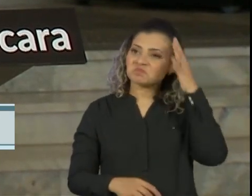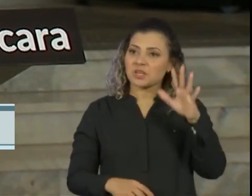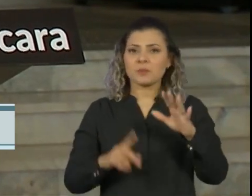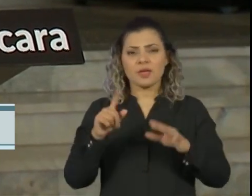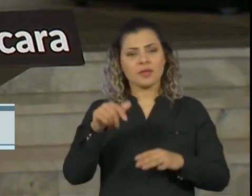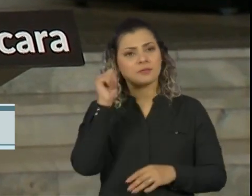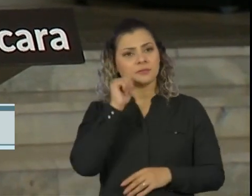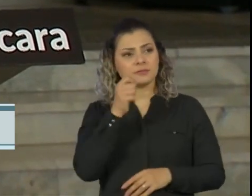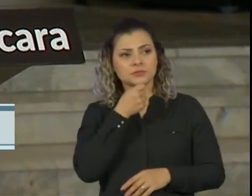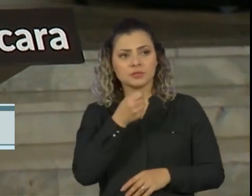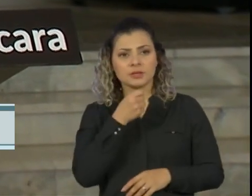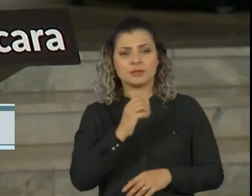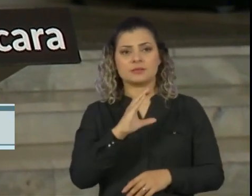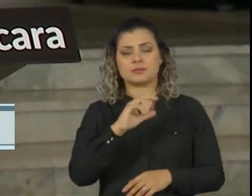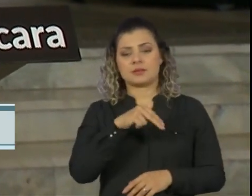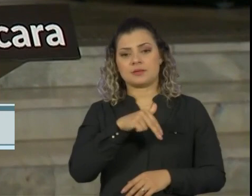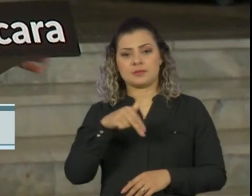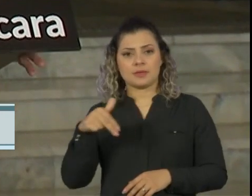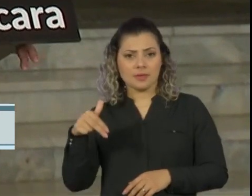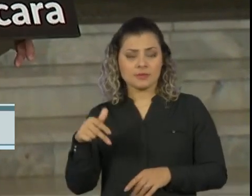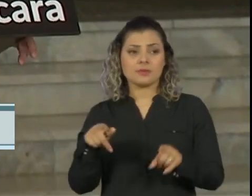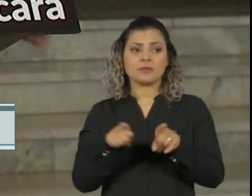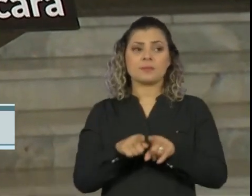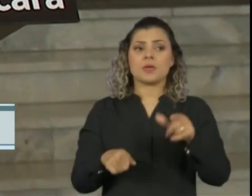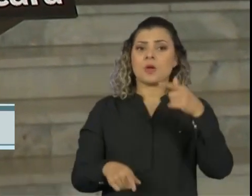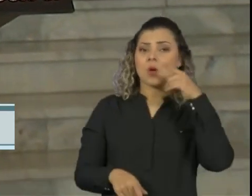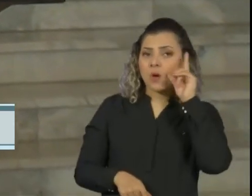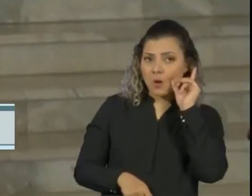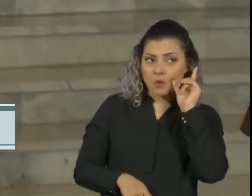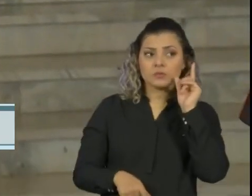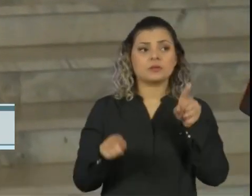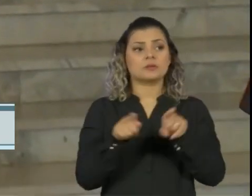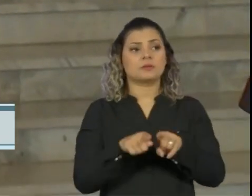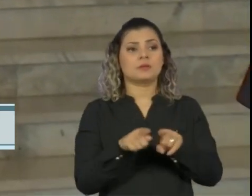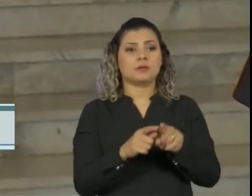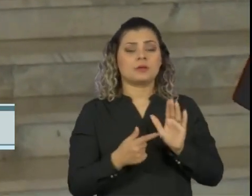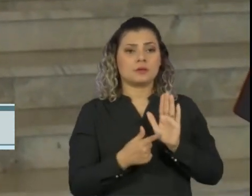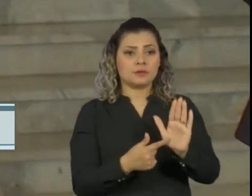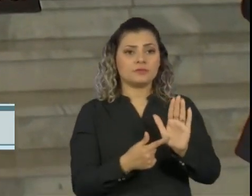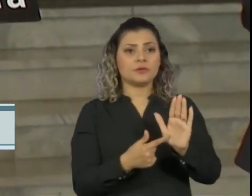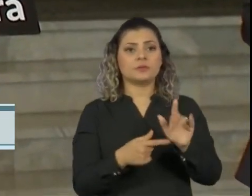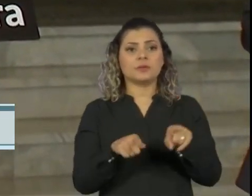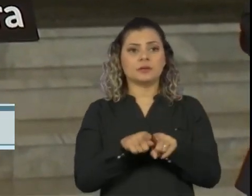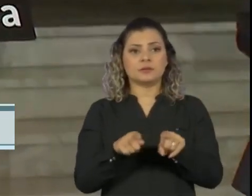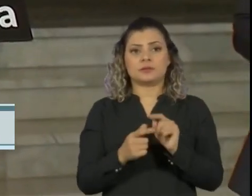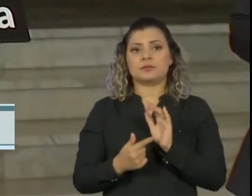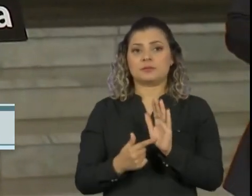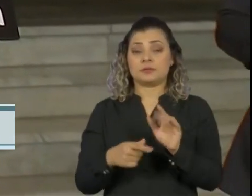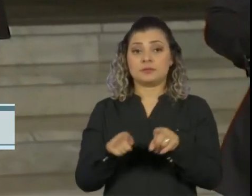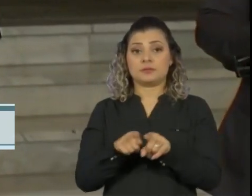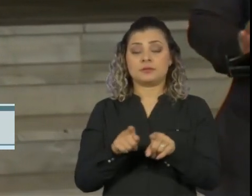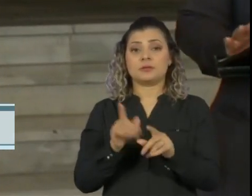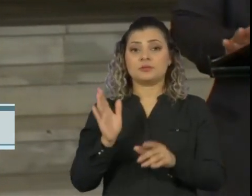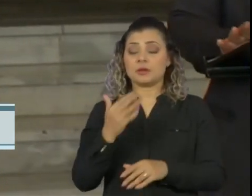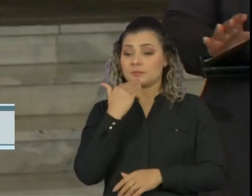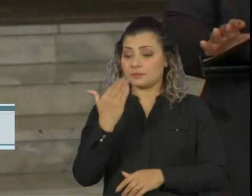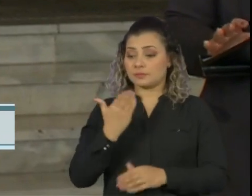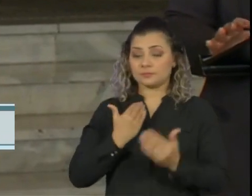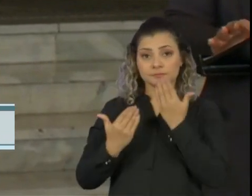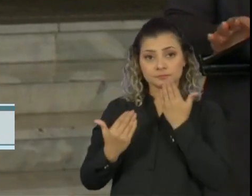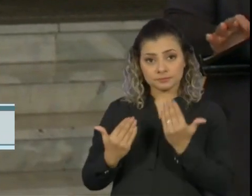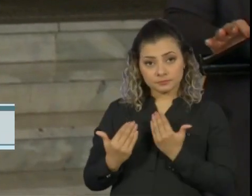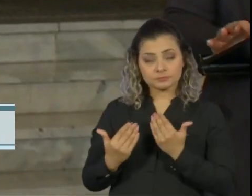jornalista Roberta, da CNN, e ontem pelo William, da Globo News, em que pediam que nós fôssemos